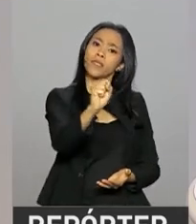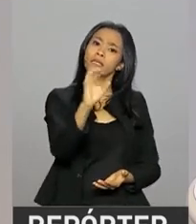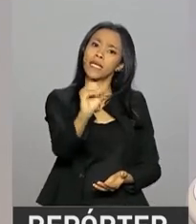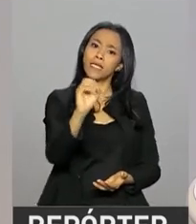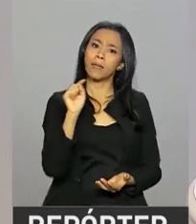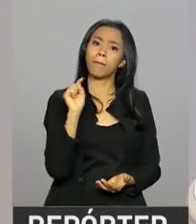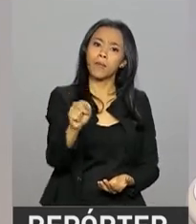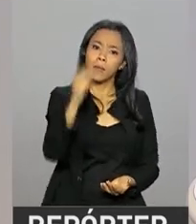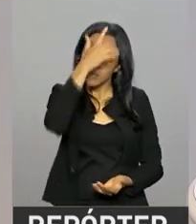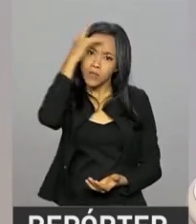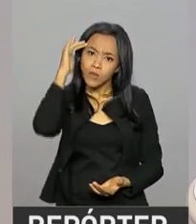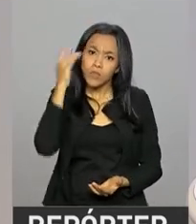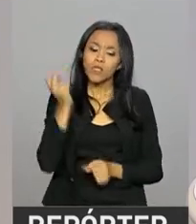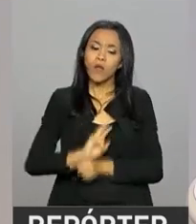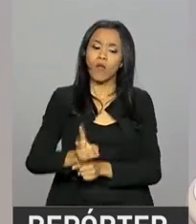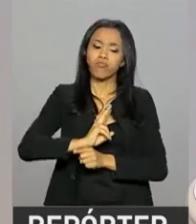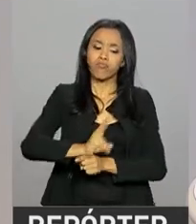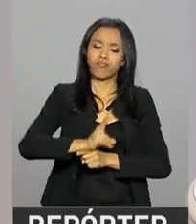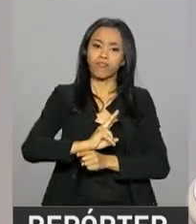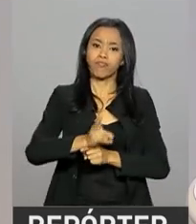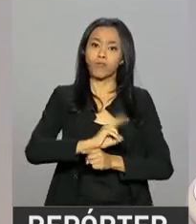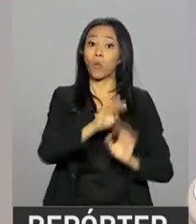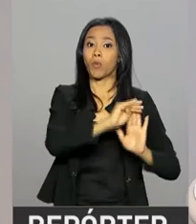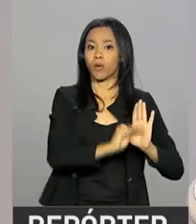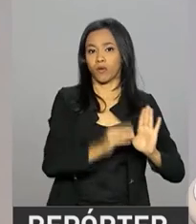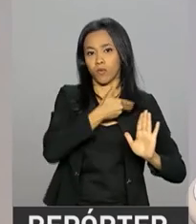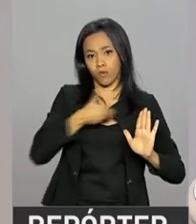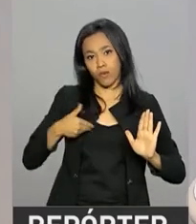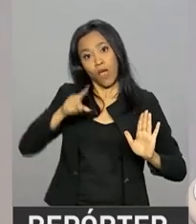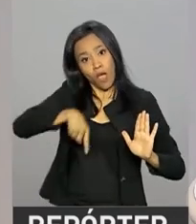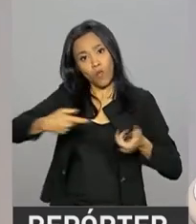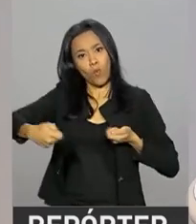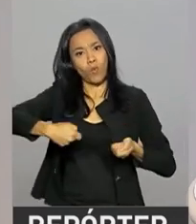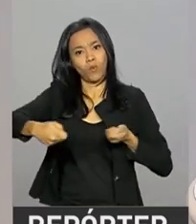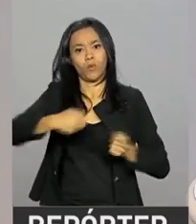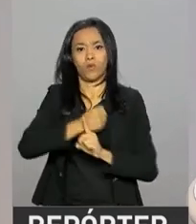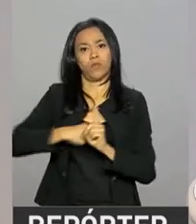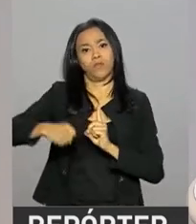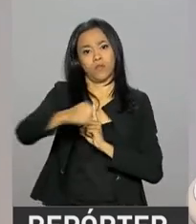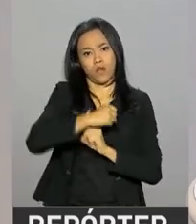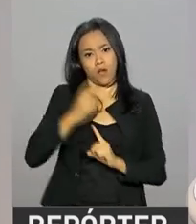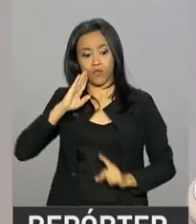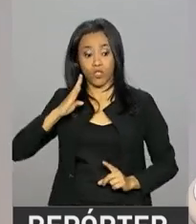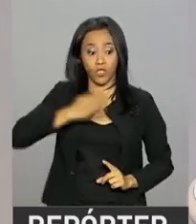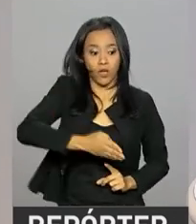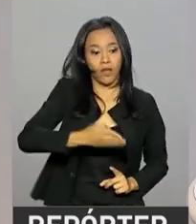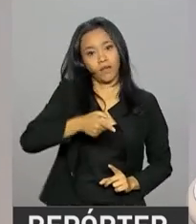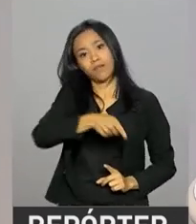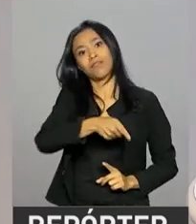que acompanham a execução do PNAE. E aí é o controle social trabalhando diretamente em prol da política pública.